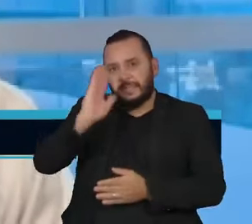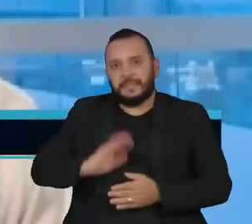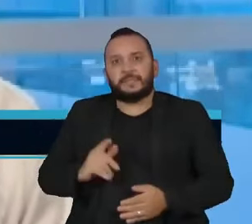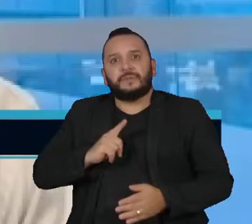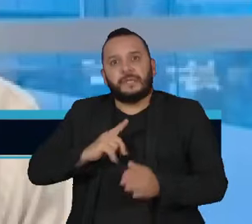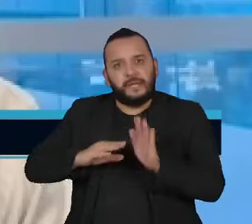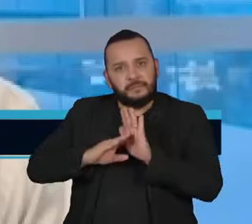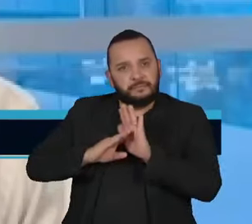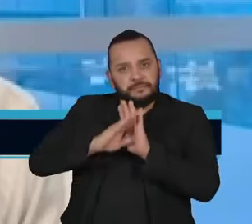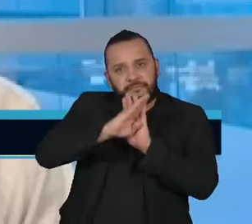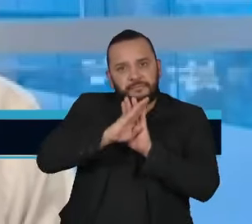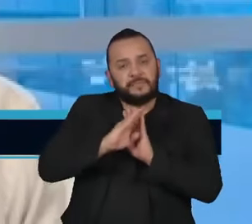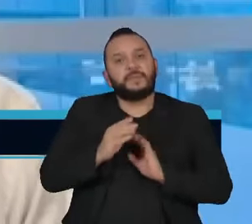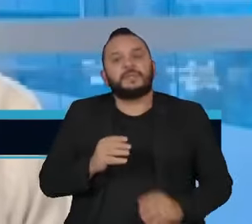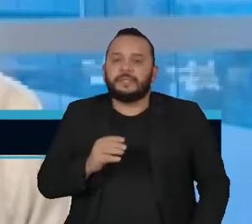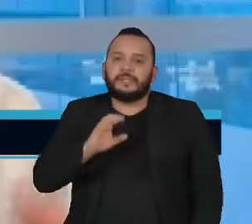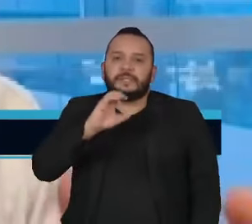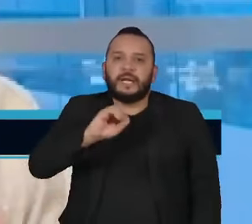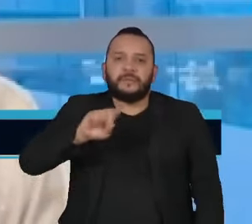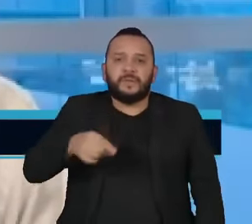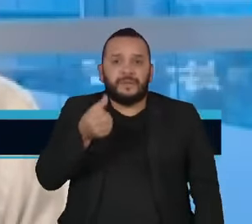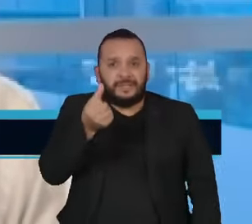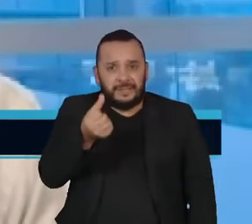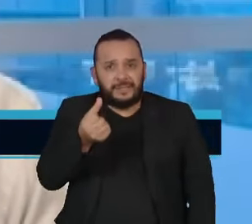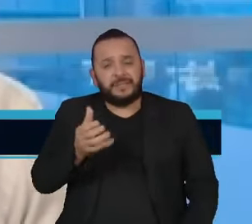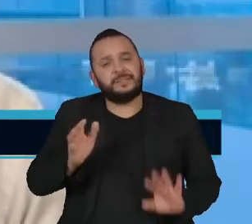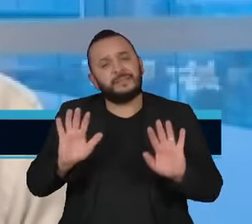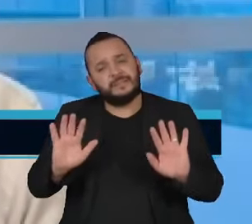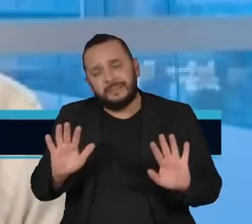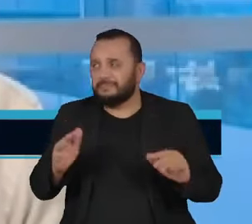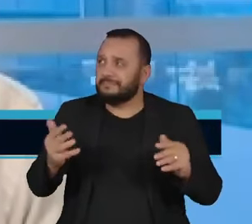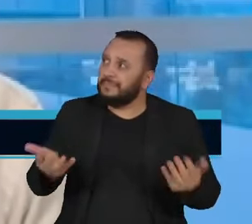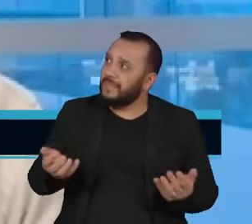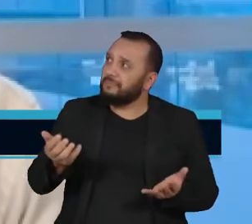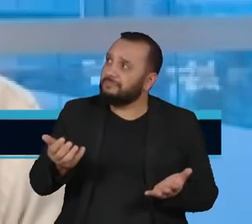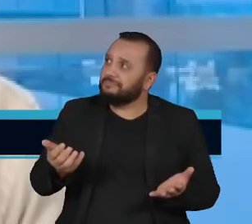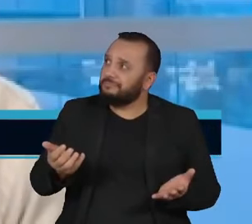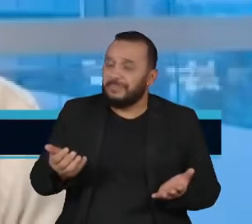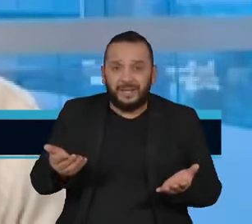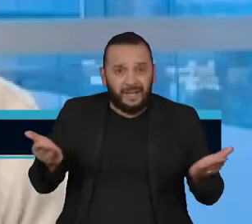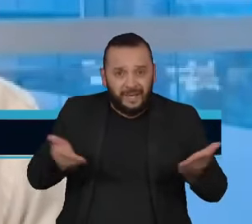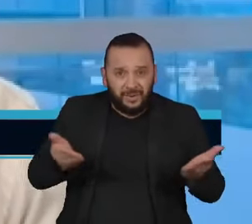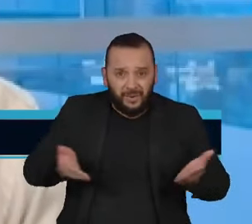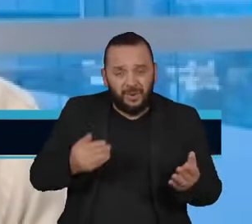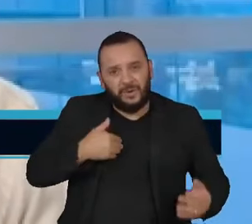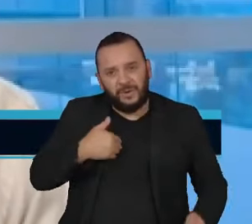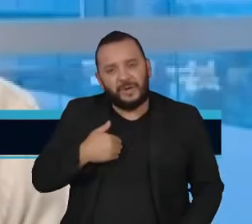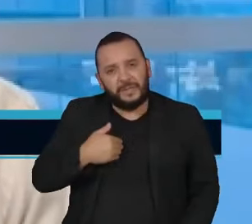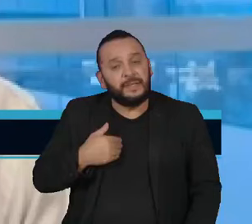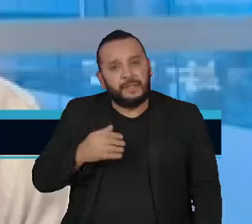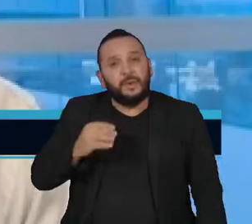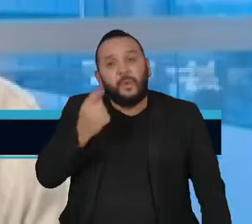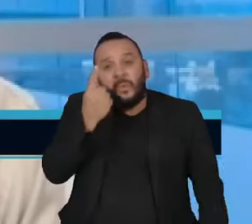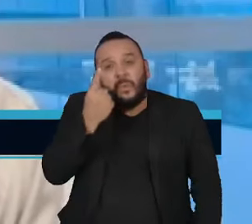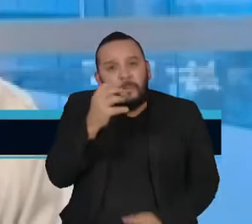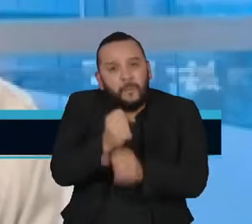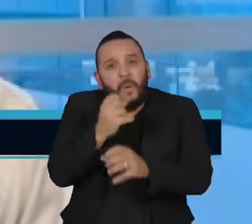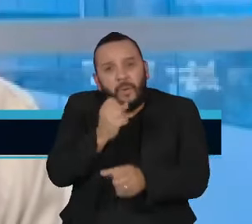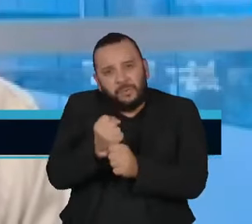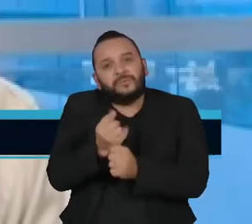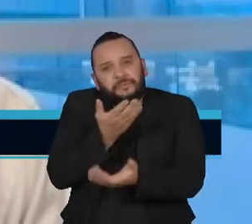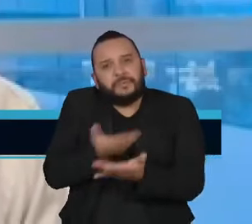anual 0,6, a gente está falando que uma mudança de 0,1 ponto percentual na estimativa